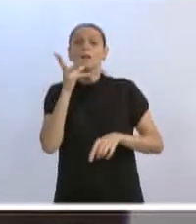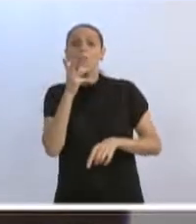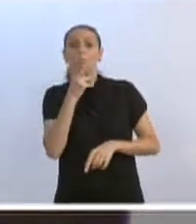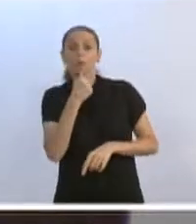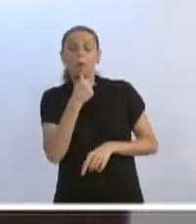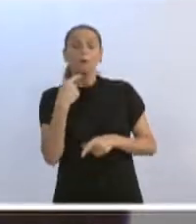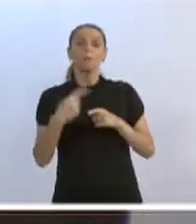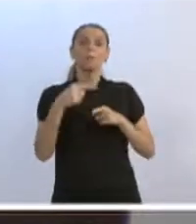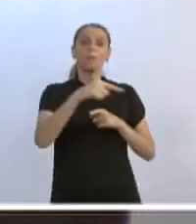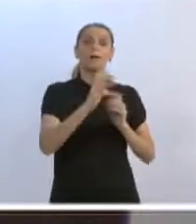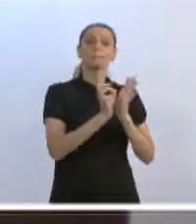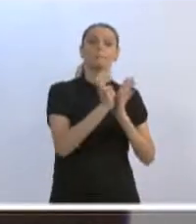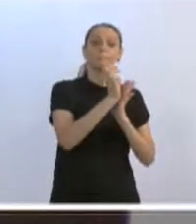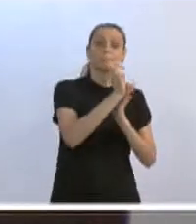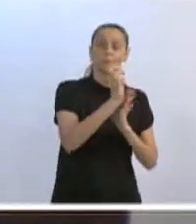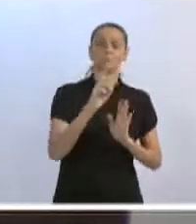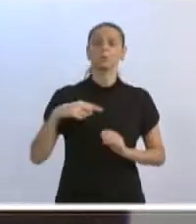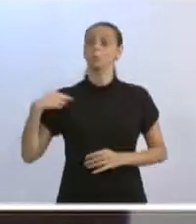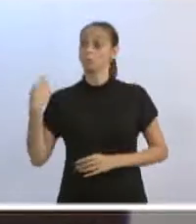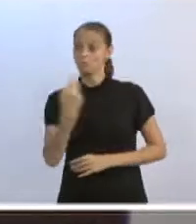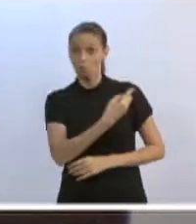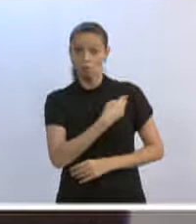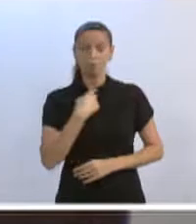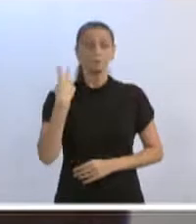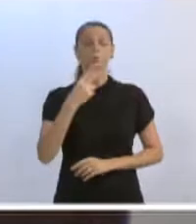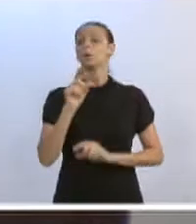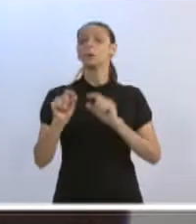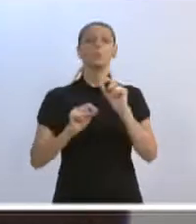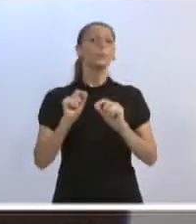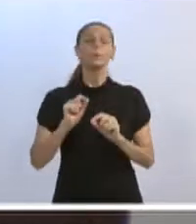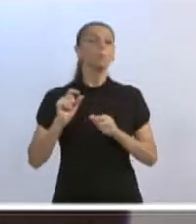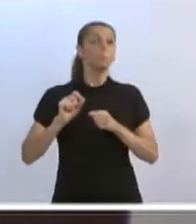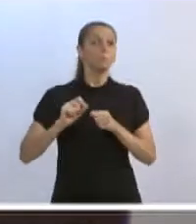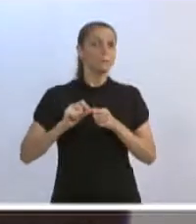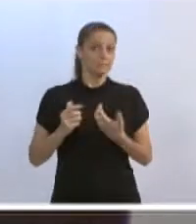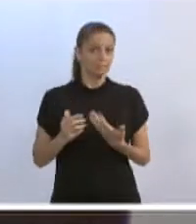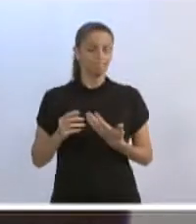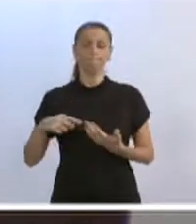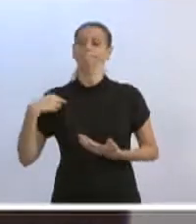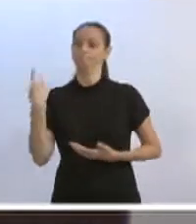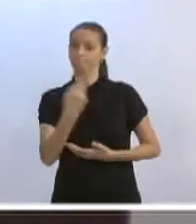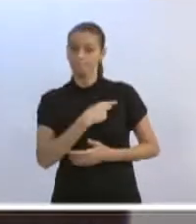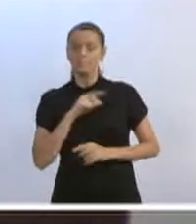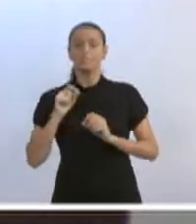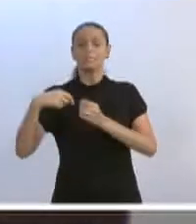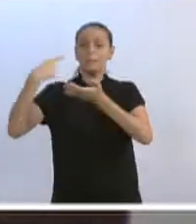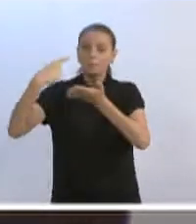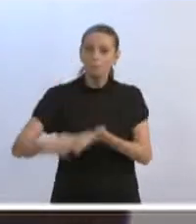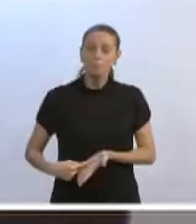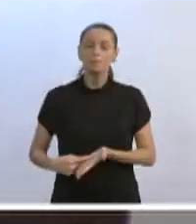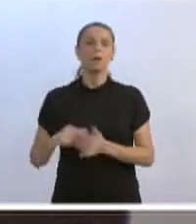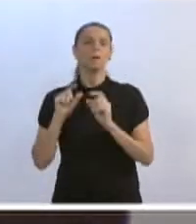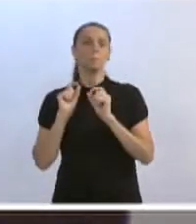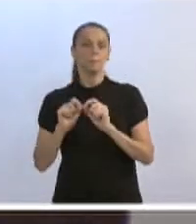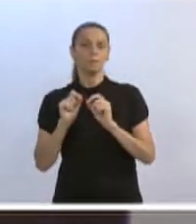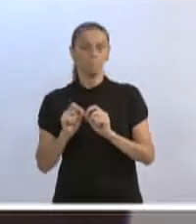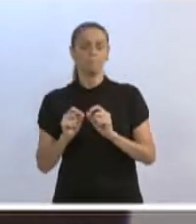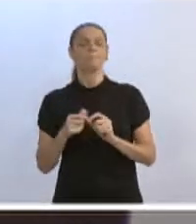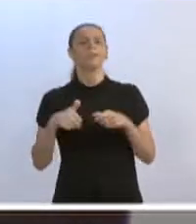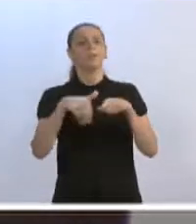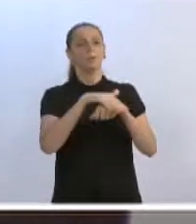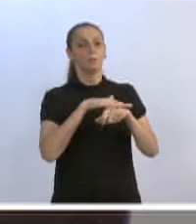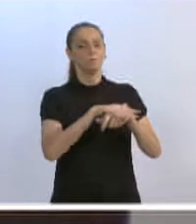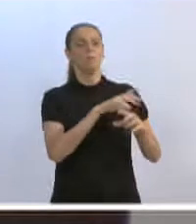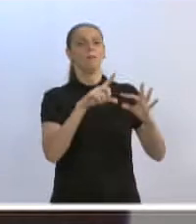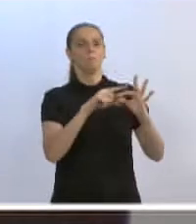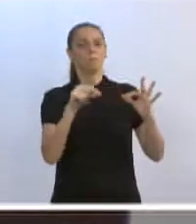usar de instrumento como vereador para ir lá não nós precisamos é nós aqui fazemos essas correções para que o pará que a fama para